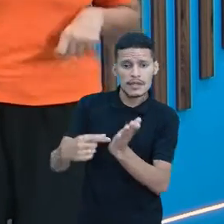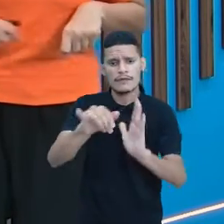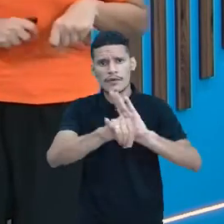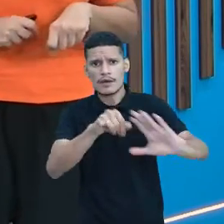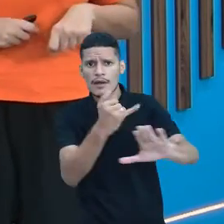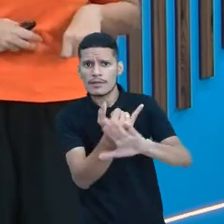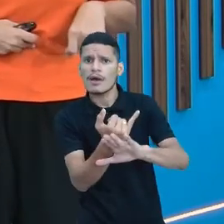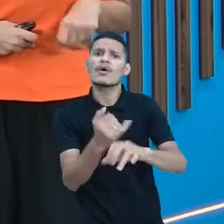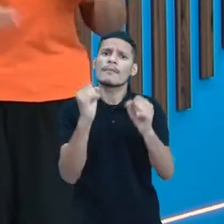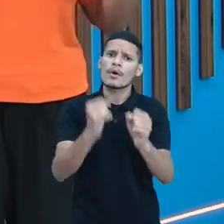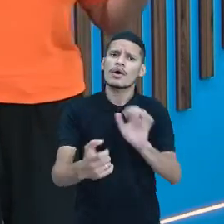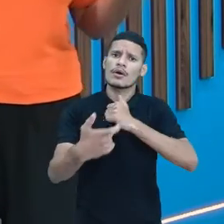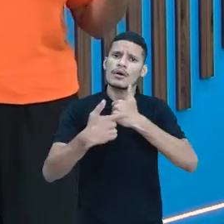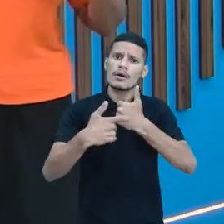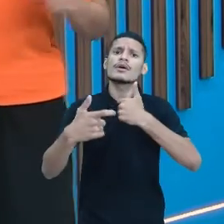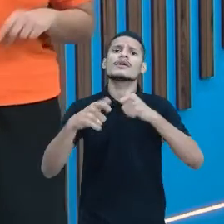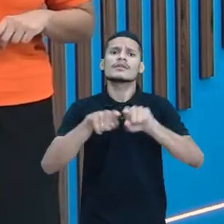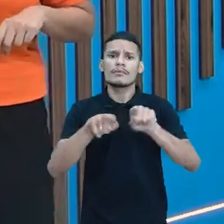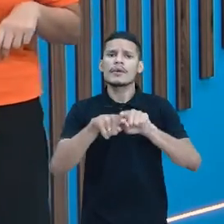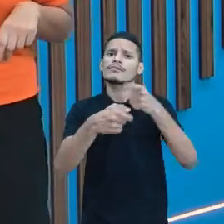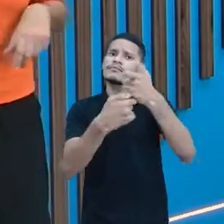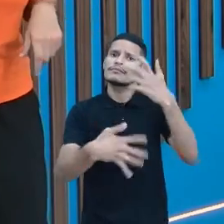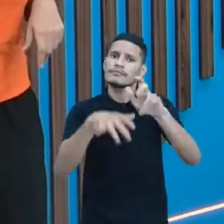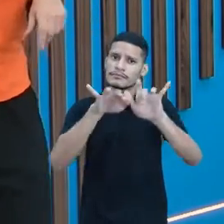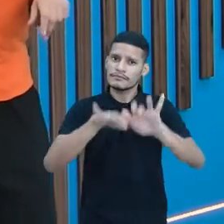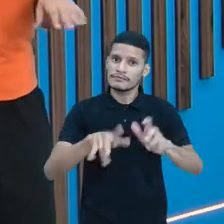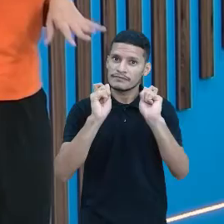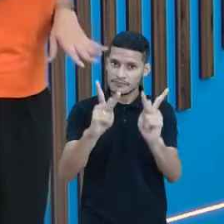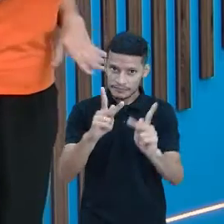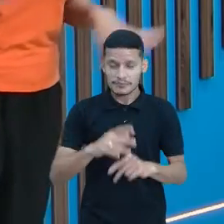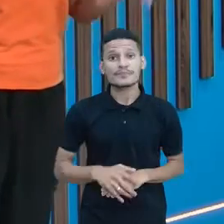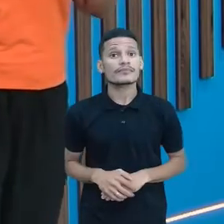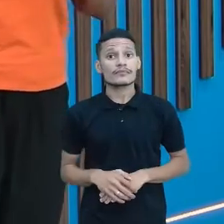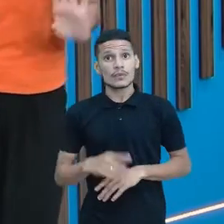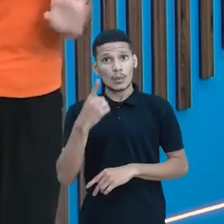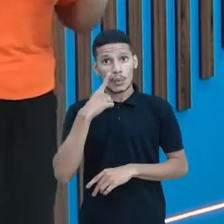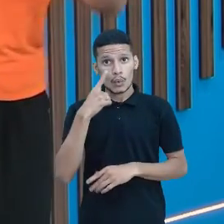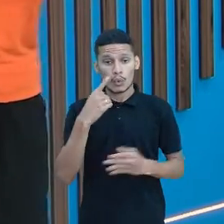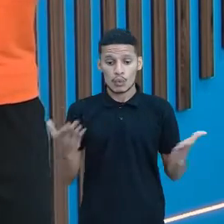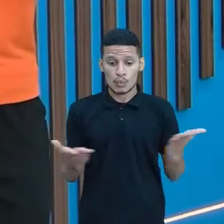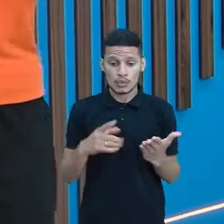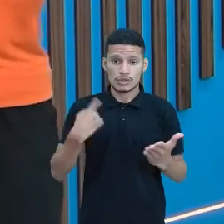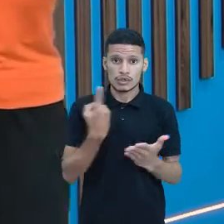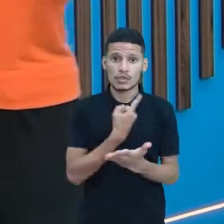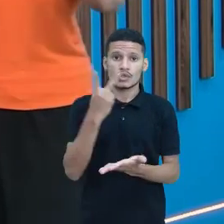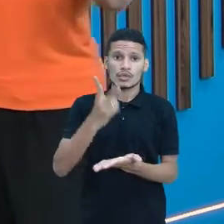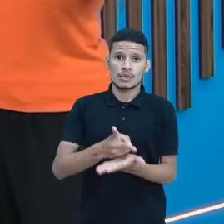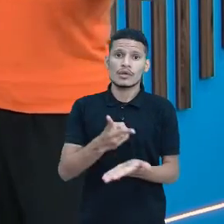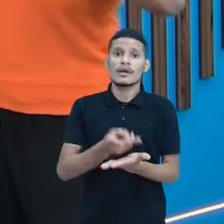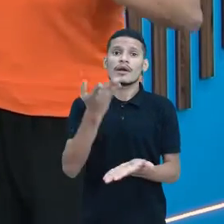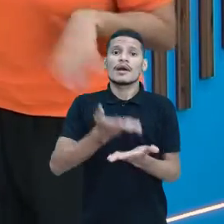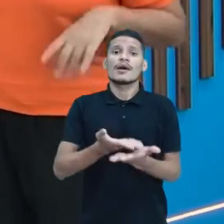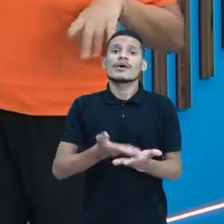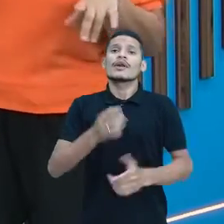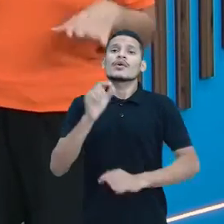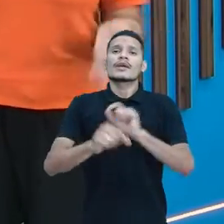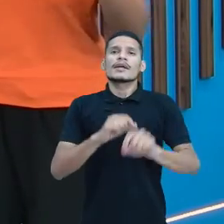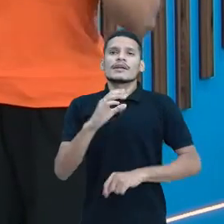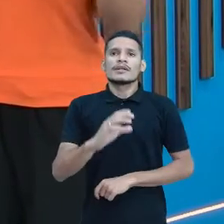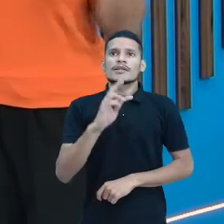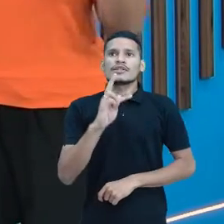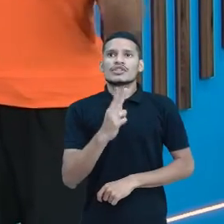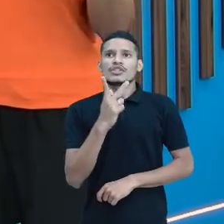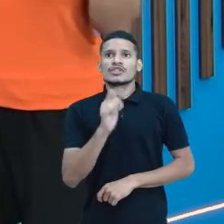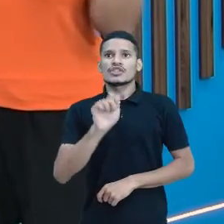deixem comentários e vamos começar, né? Então, hoje a gente vai dar continuidade ao gênero chat. Mas